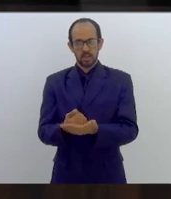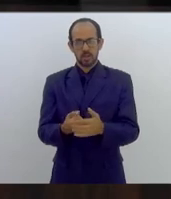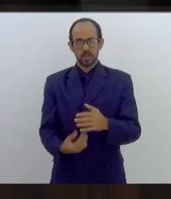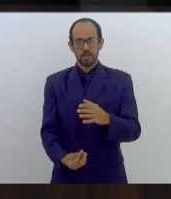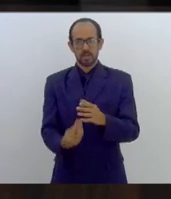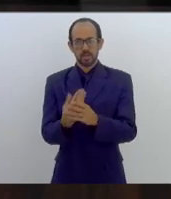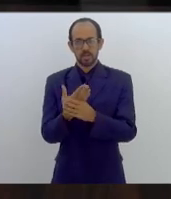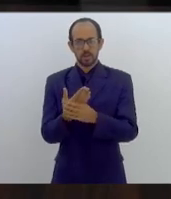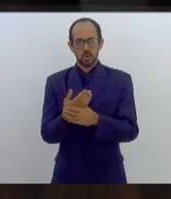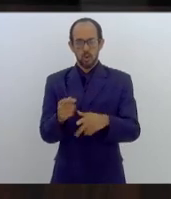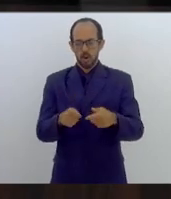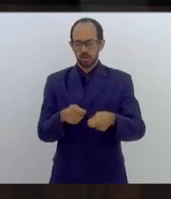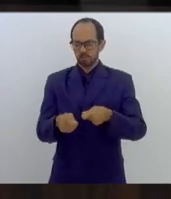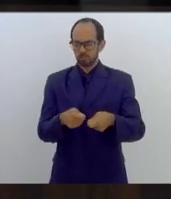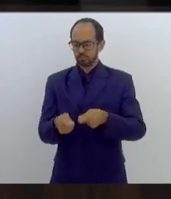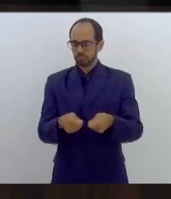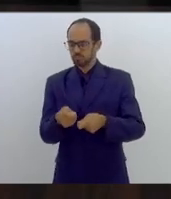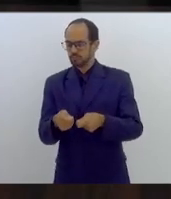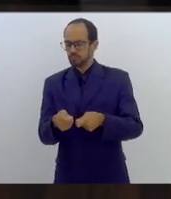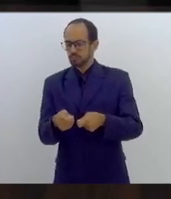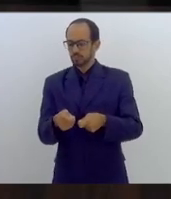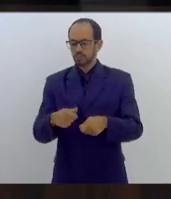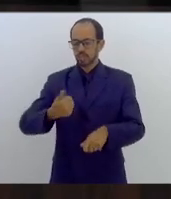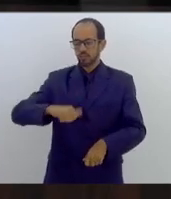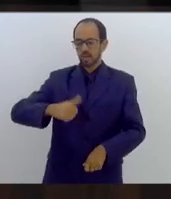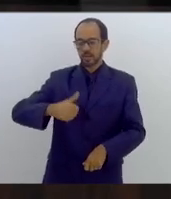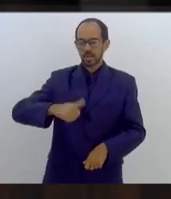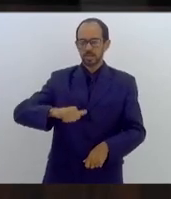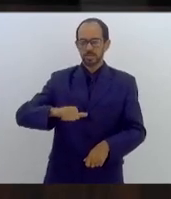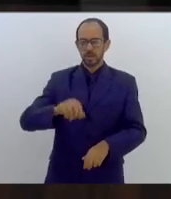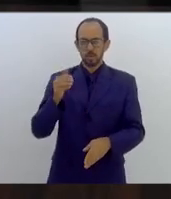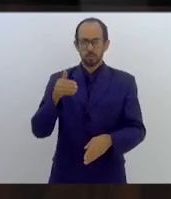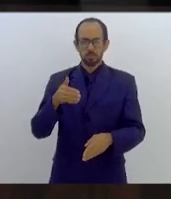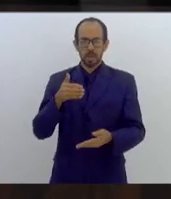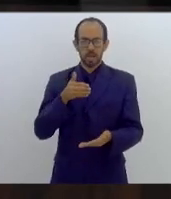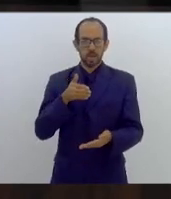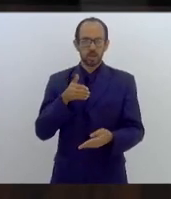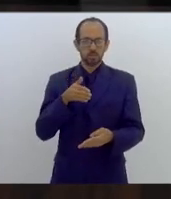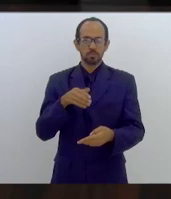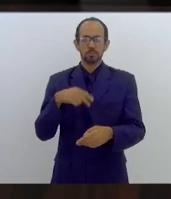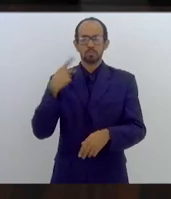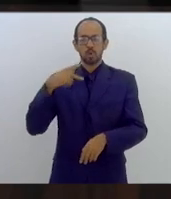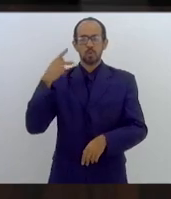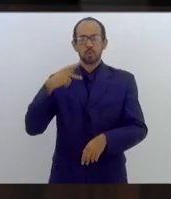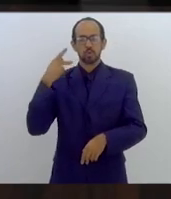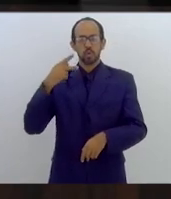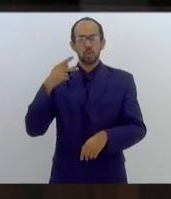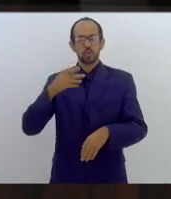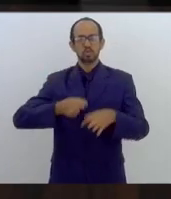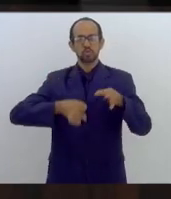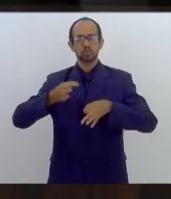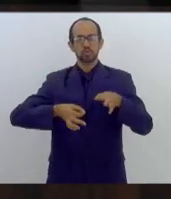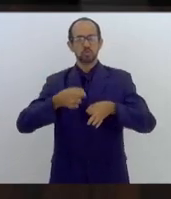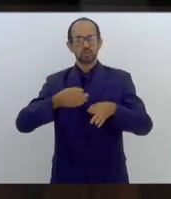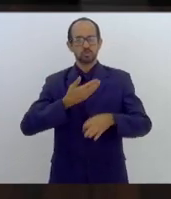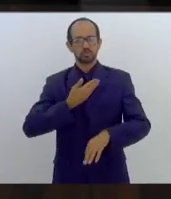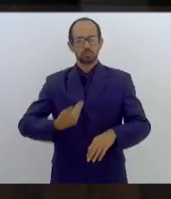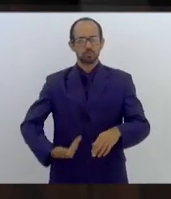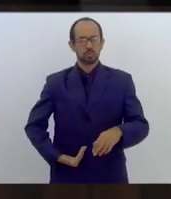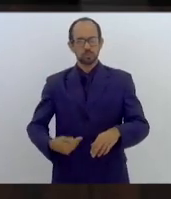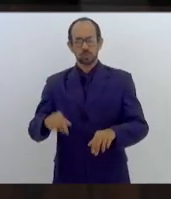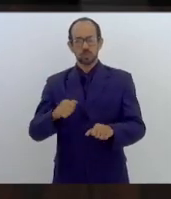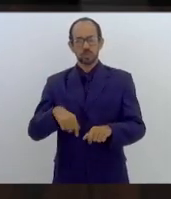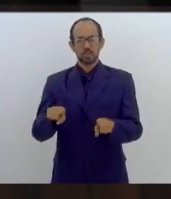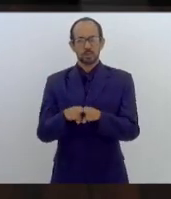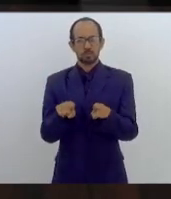de direito constitucional do concurso público para ingresso na carreira de promotor de justiça do Ministério Público do Estado do Rio de Janeiro e para o cargo